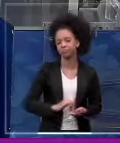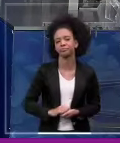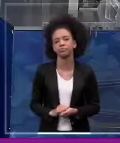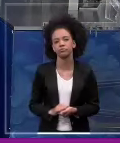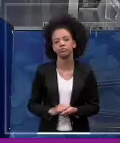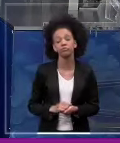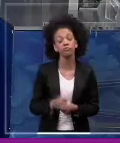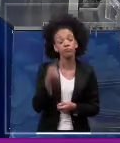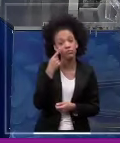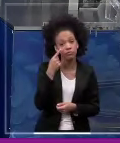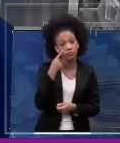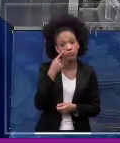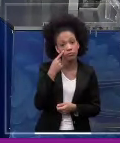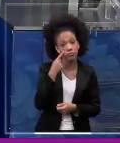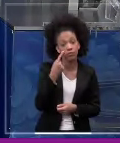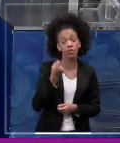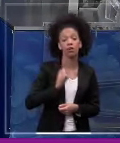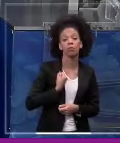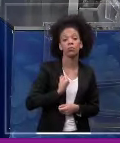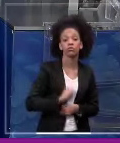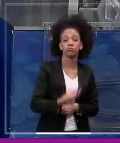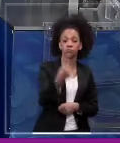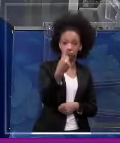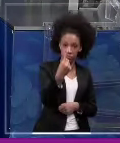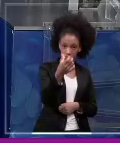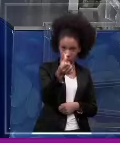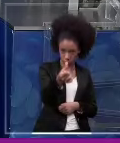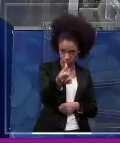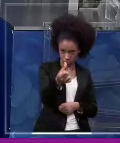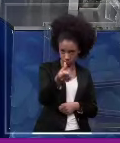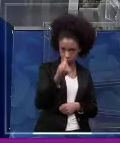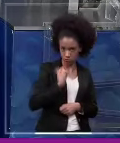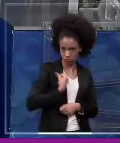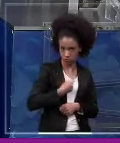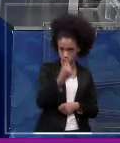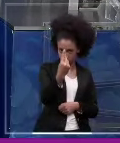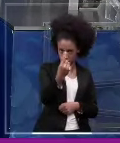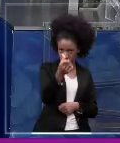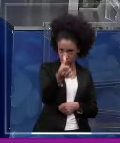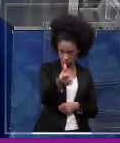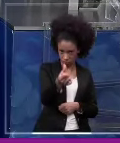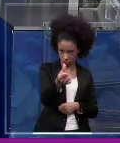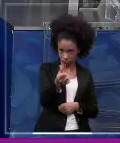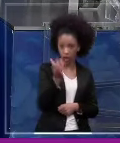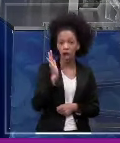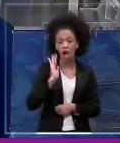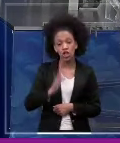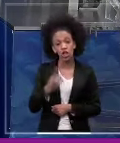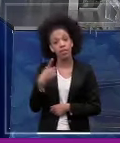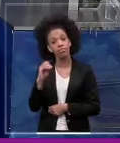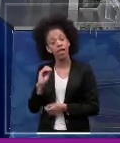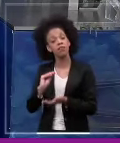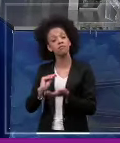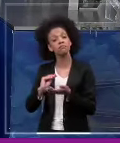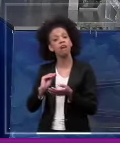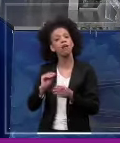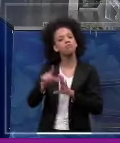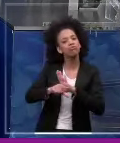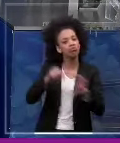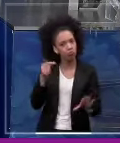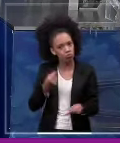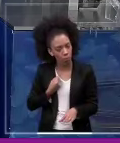Bola rosa, número 16. Rosa, 16. Já foram sorteados 10 números, faltam